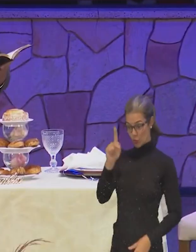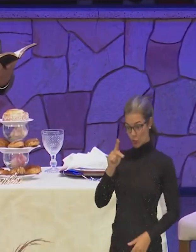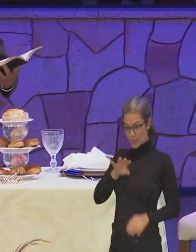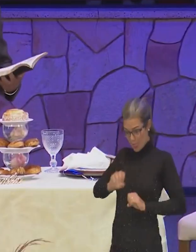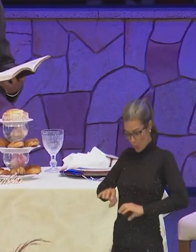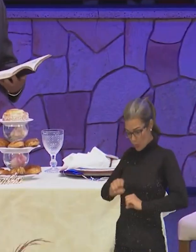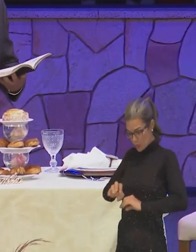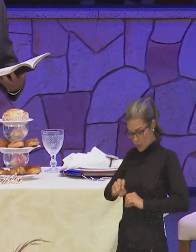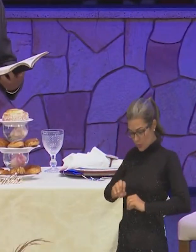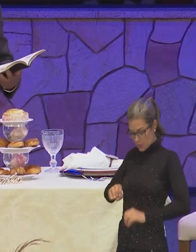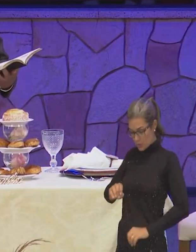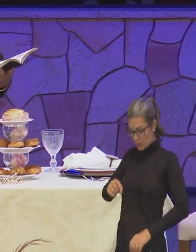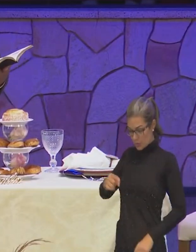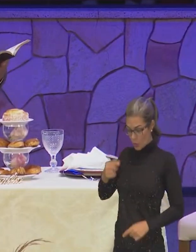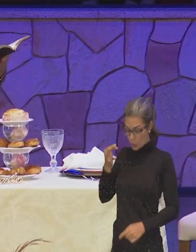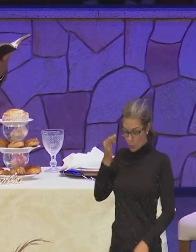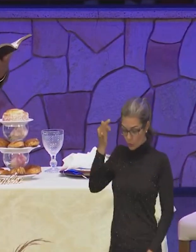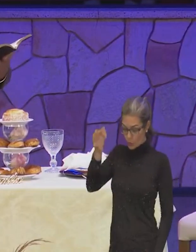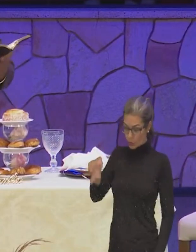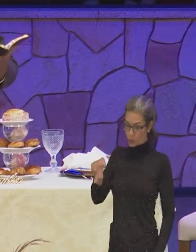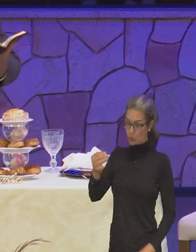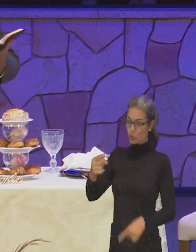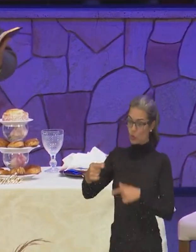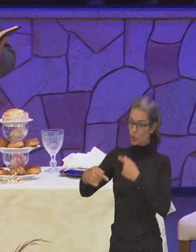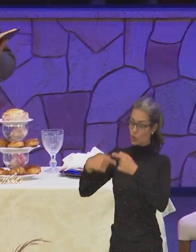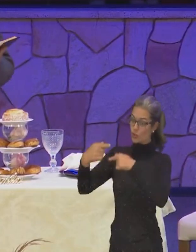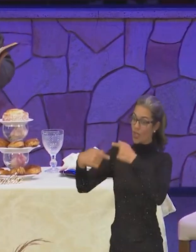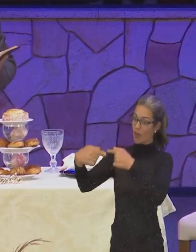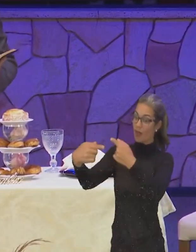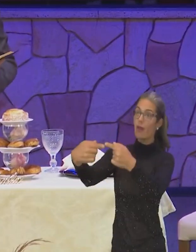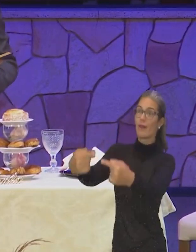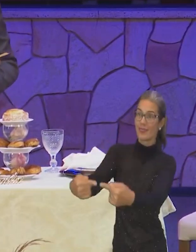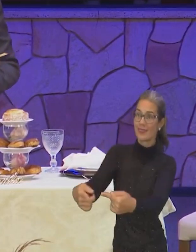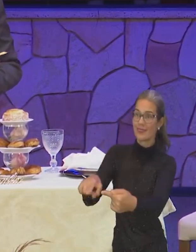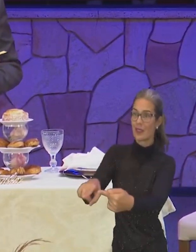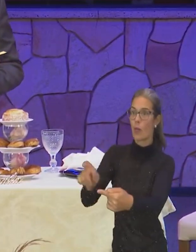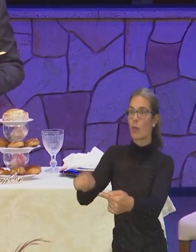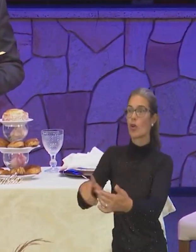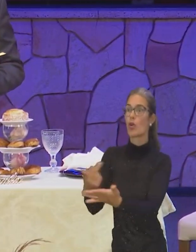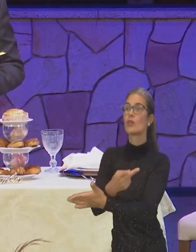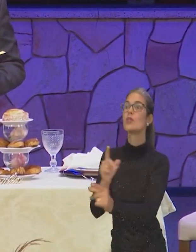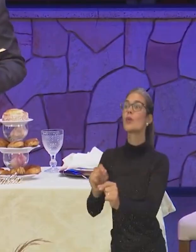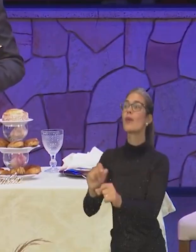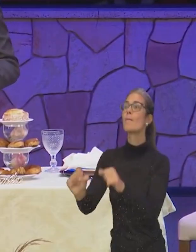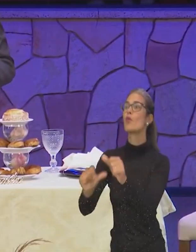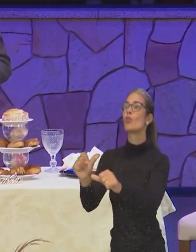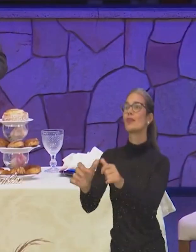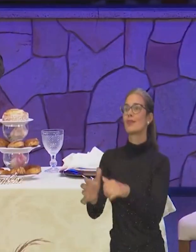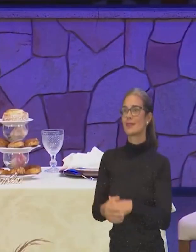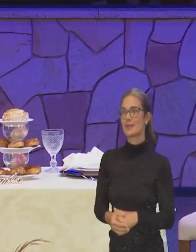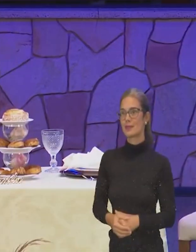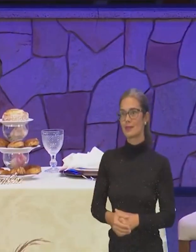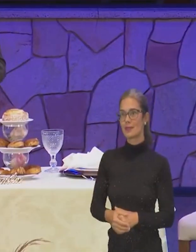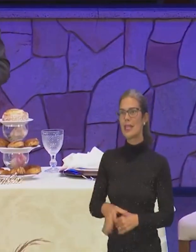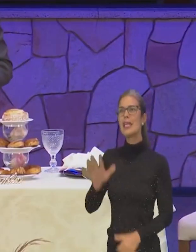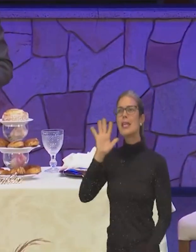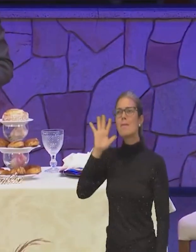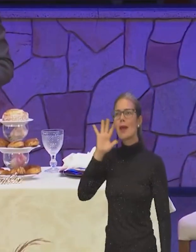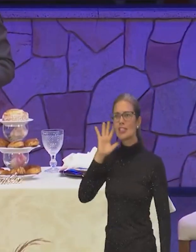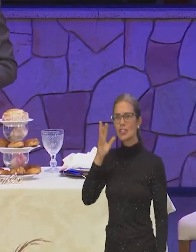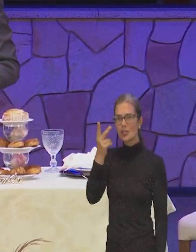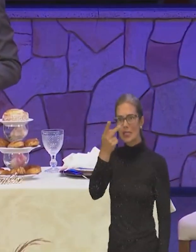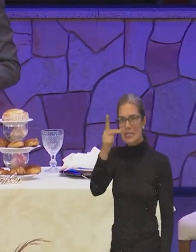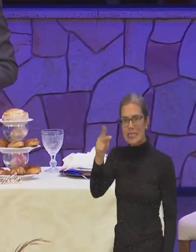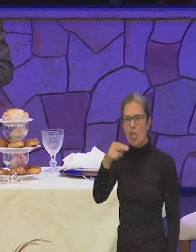Você pode acreditar que os seus netos, que ainda hão de nascer, como diz o salmo, vão ser impactados por